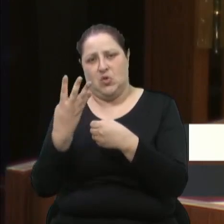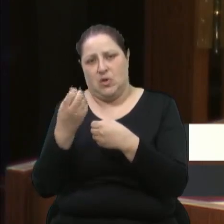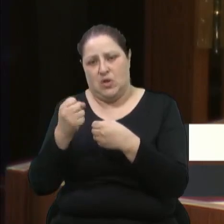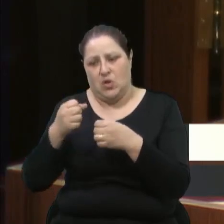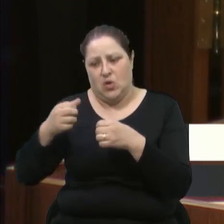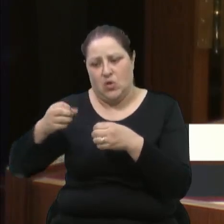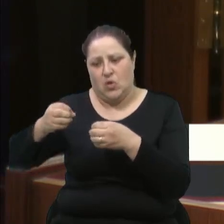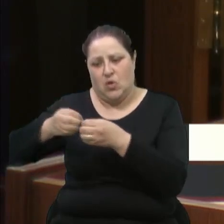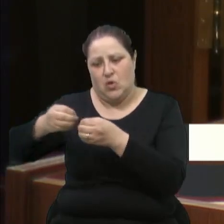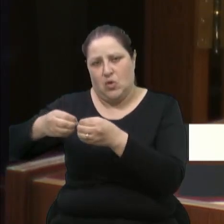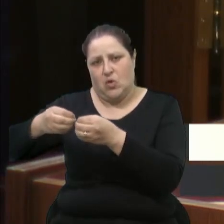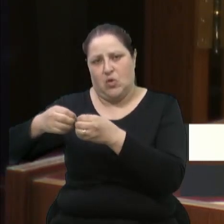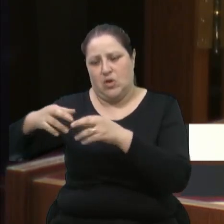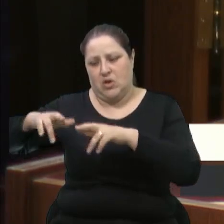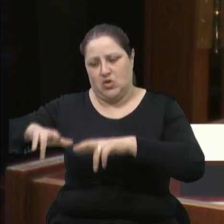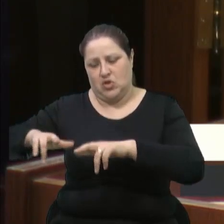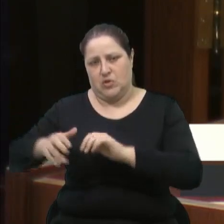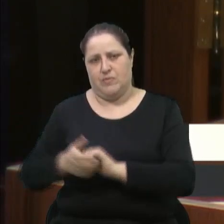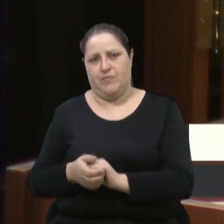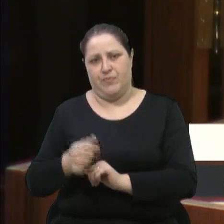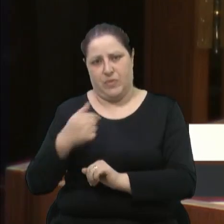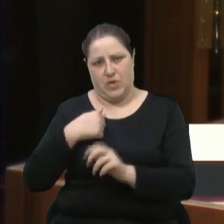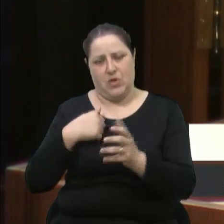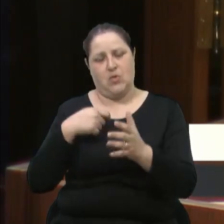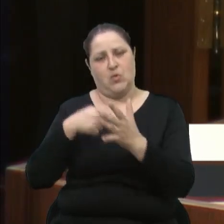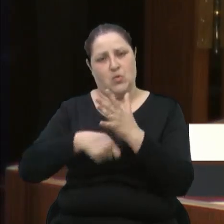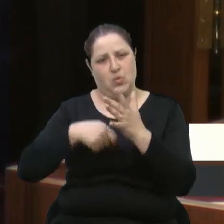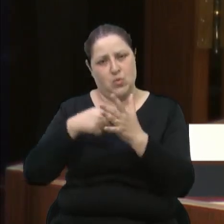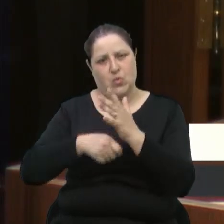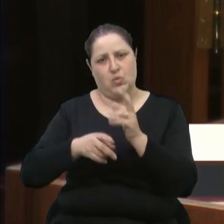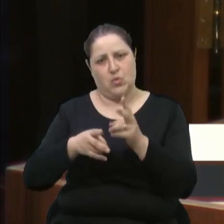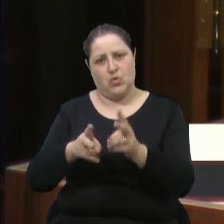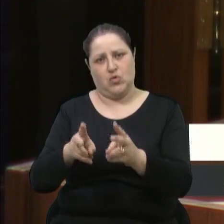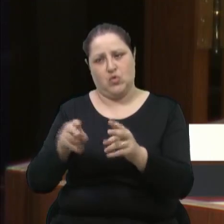os 48 municípios, eu vou continuar